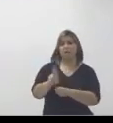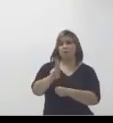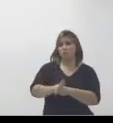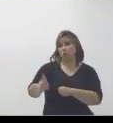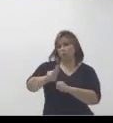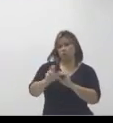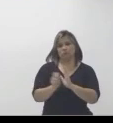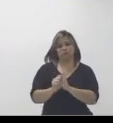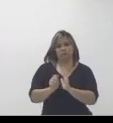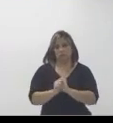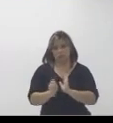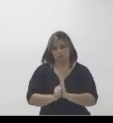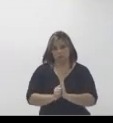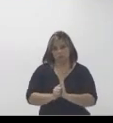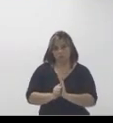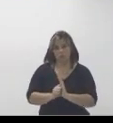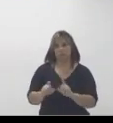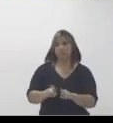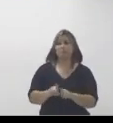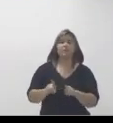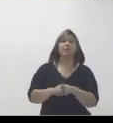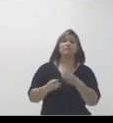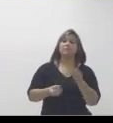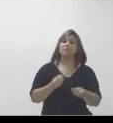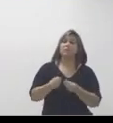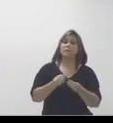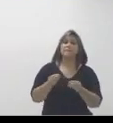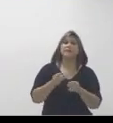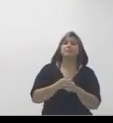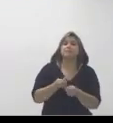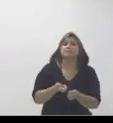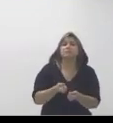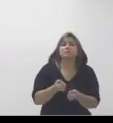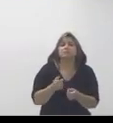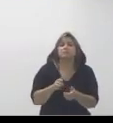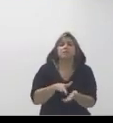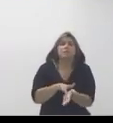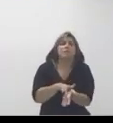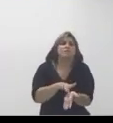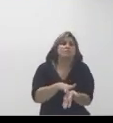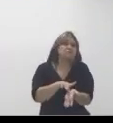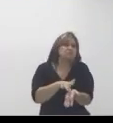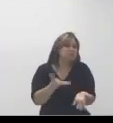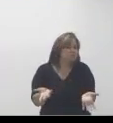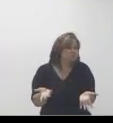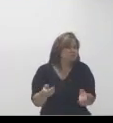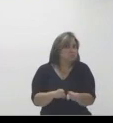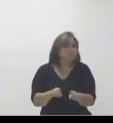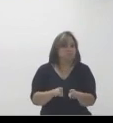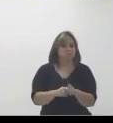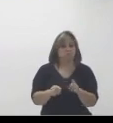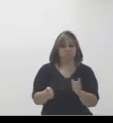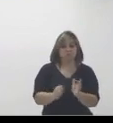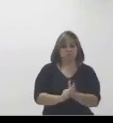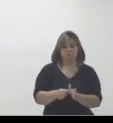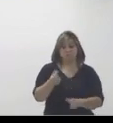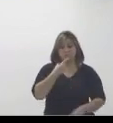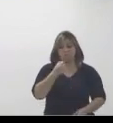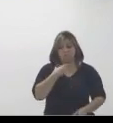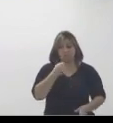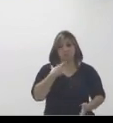todo um tratamento que também faz uma máscara e substituir a questão do álcool e drogas pela questão